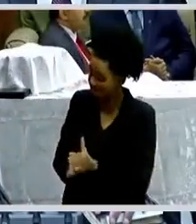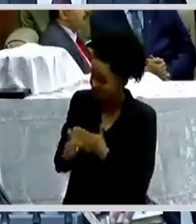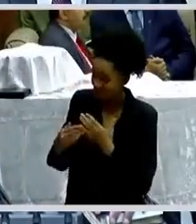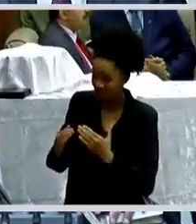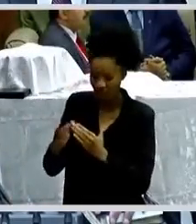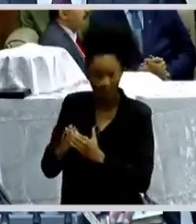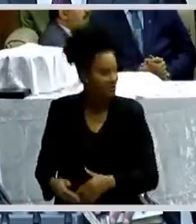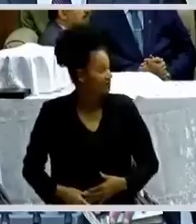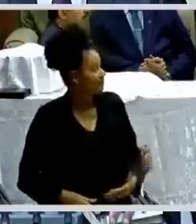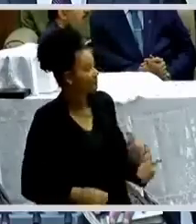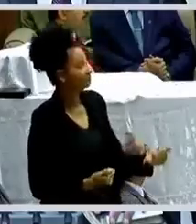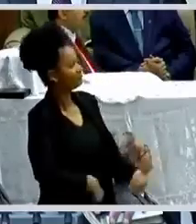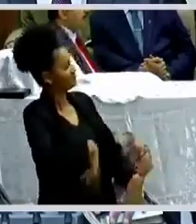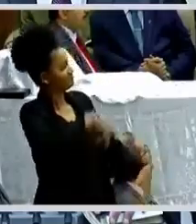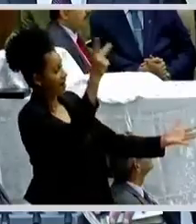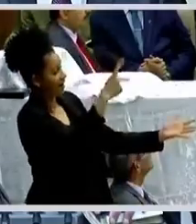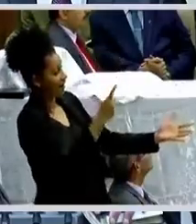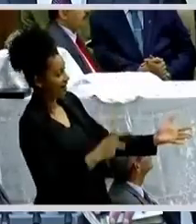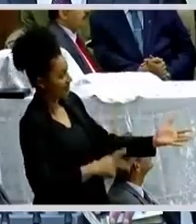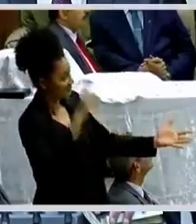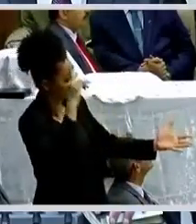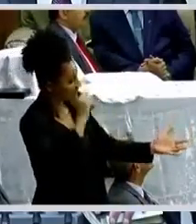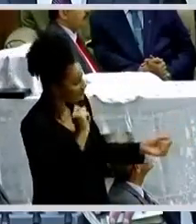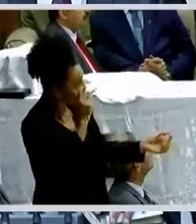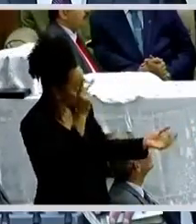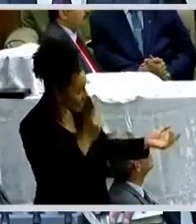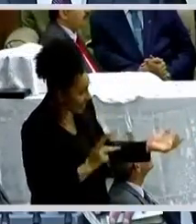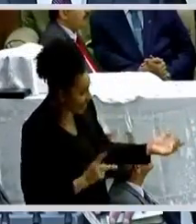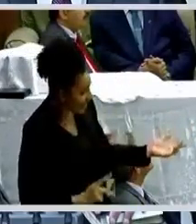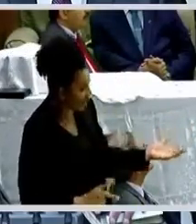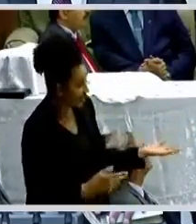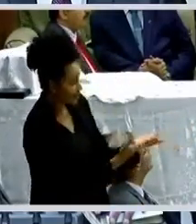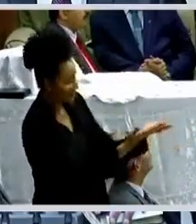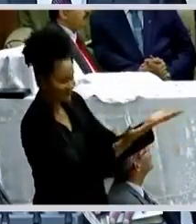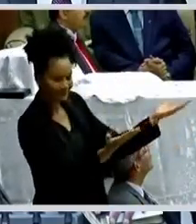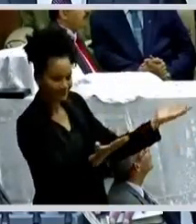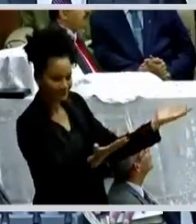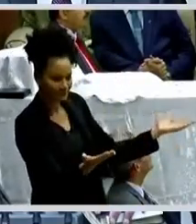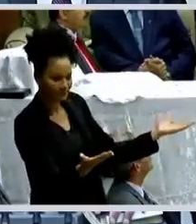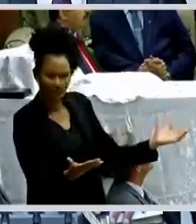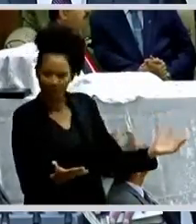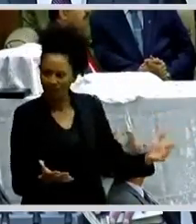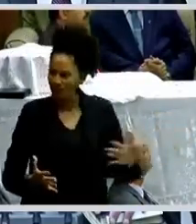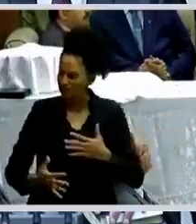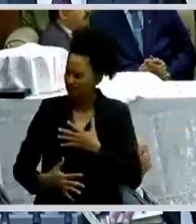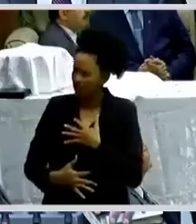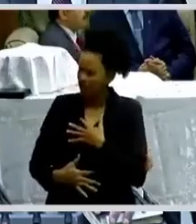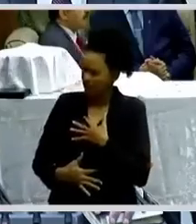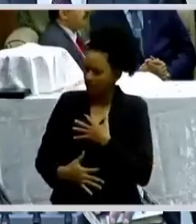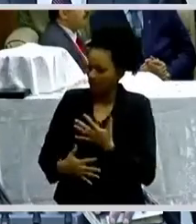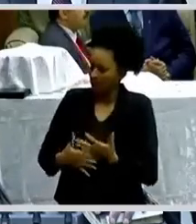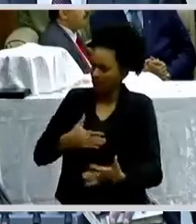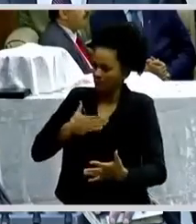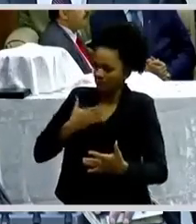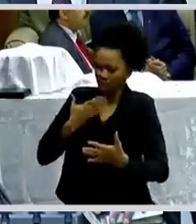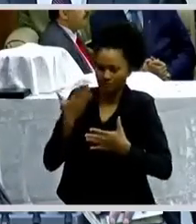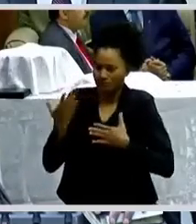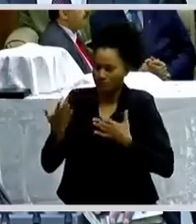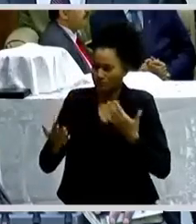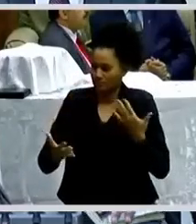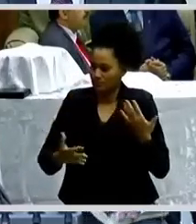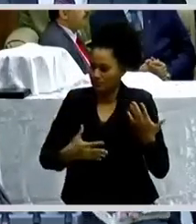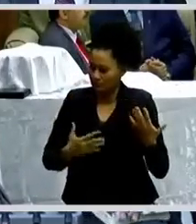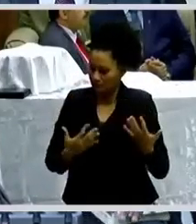ela gritou: Shalom, Isabel! Quando ela grita, Isabel perde o controle. E já vem de lá